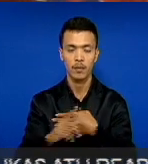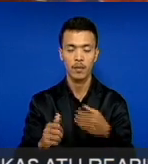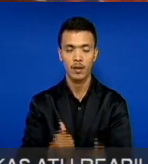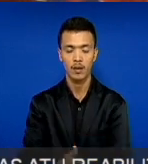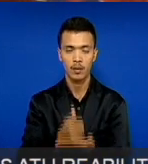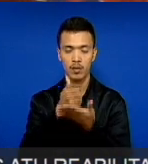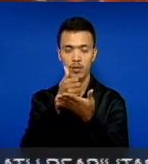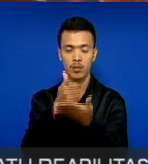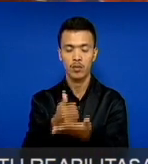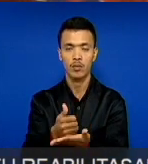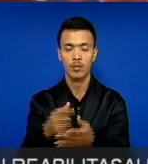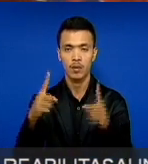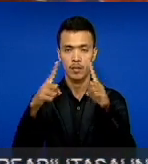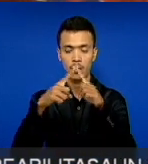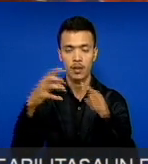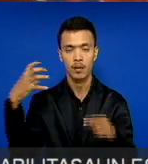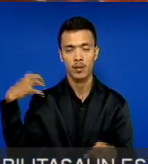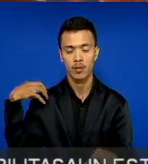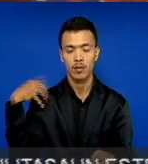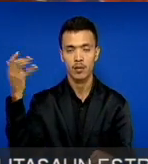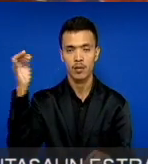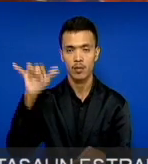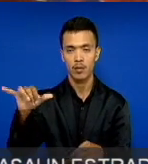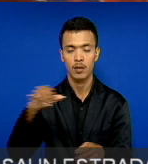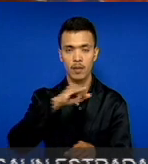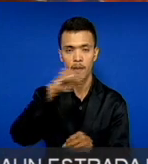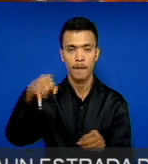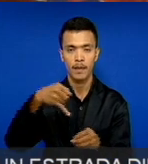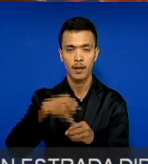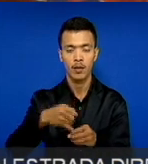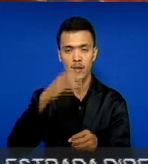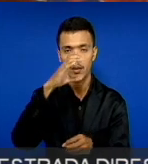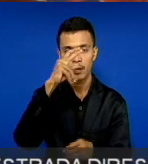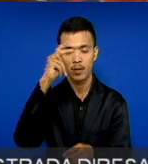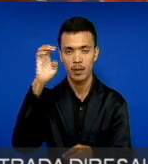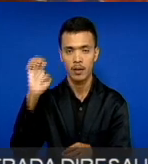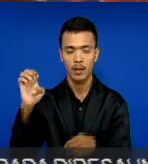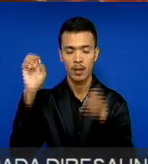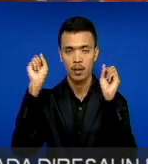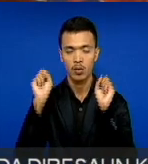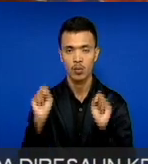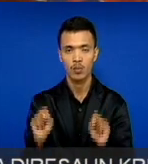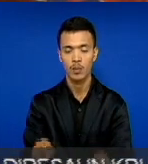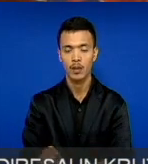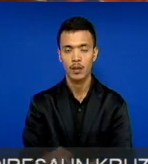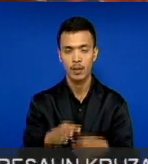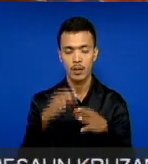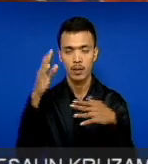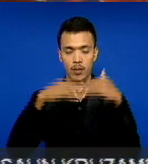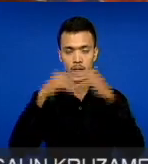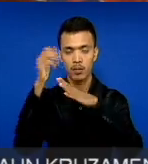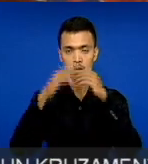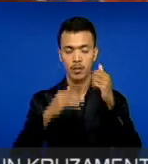apoio para a instituição, ser, incluímos o CNE, a tu e a possibilidade de tu reabilitar a